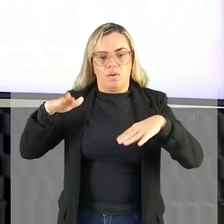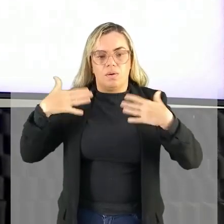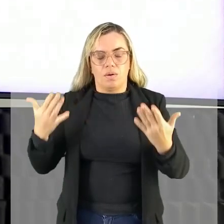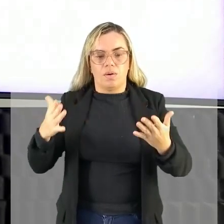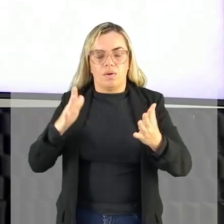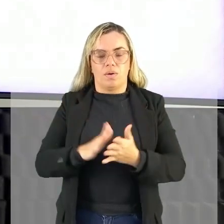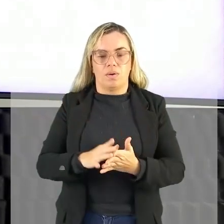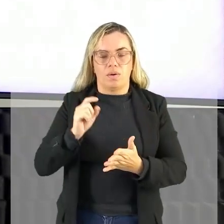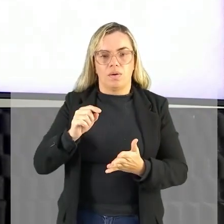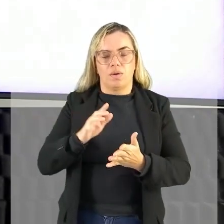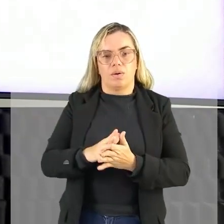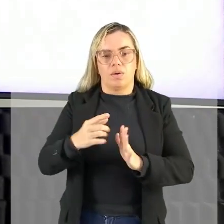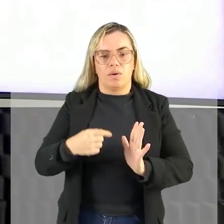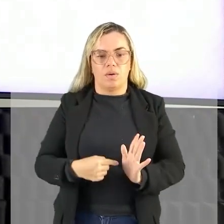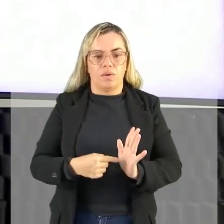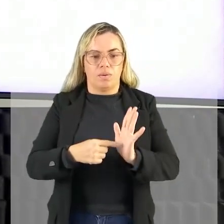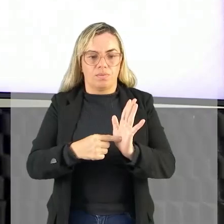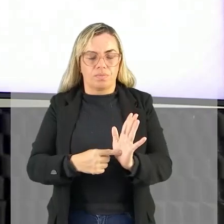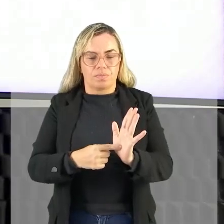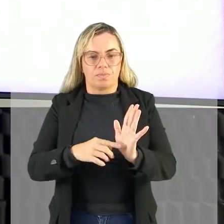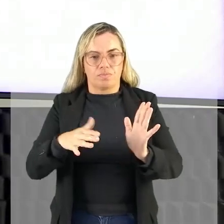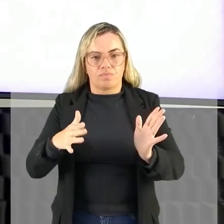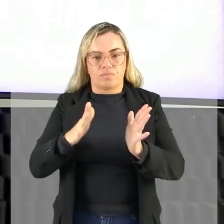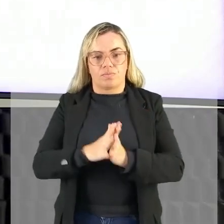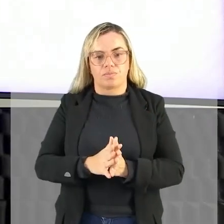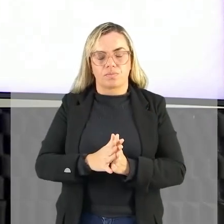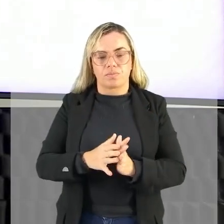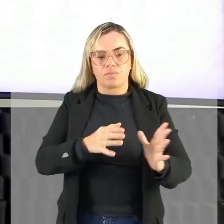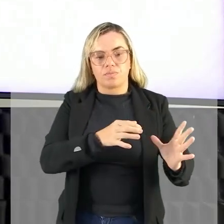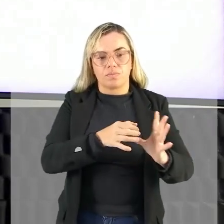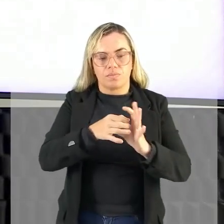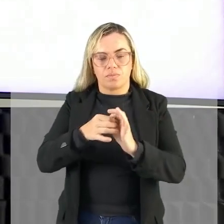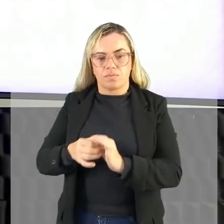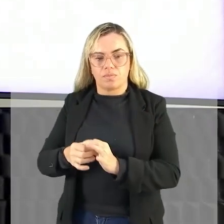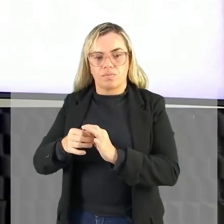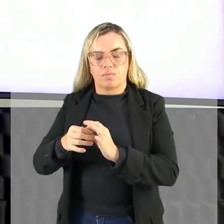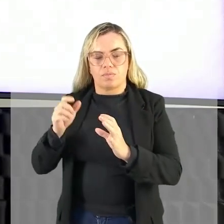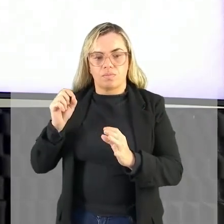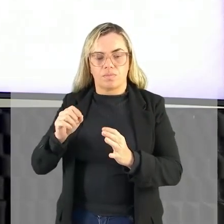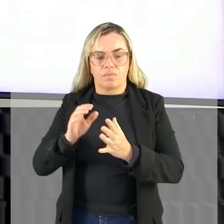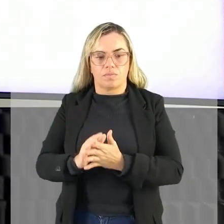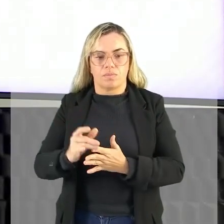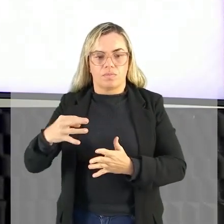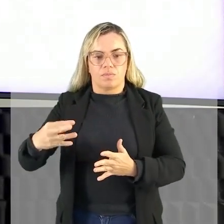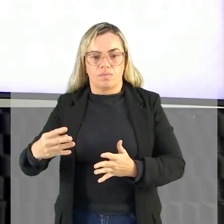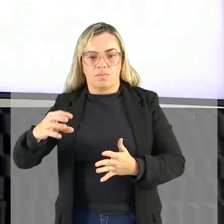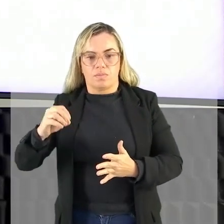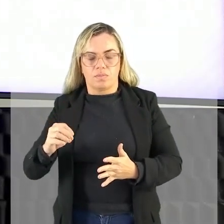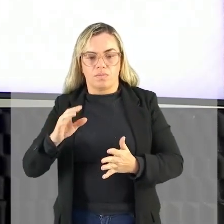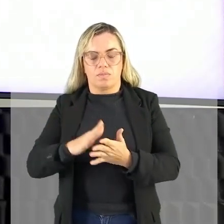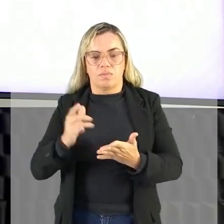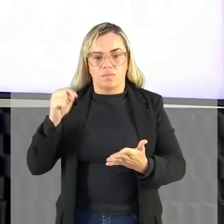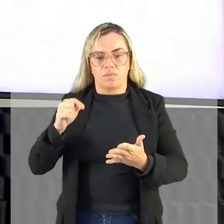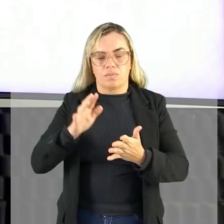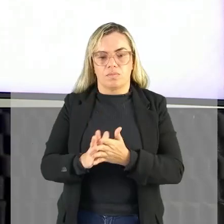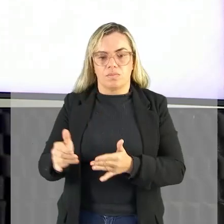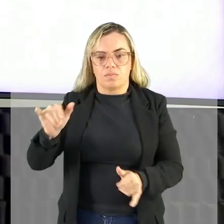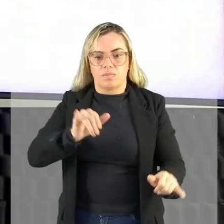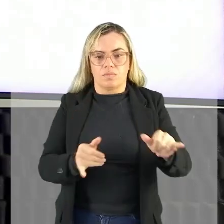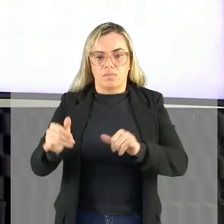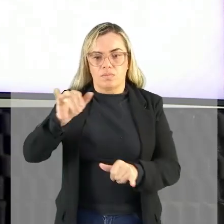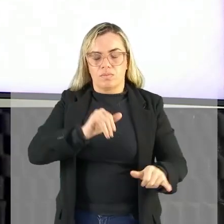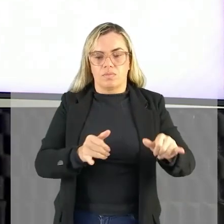respiratória, mas aí ele traz aqui uma situação, né? O cianeto é uma espécie química altamente